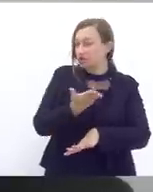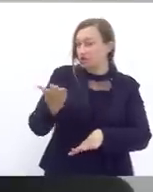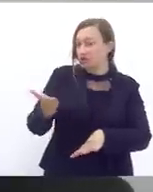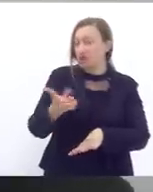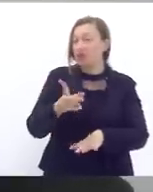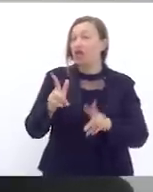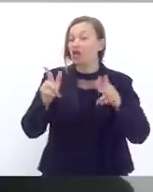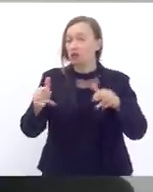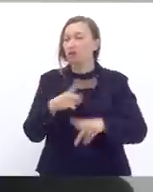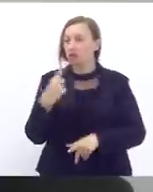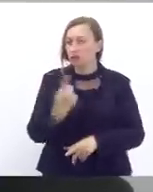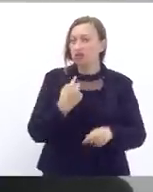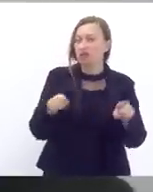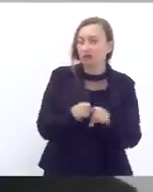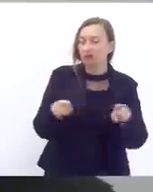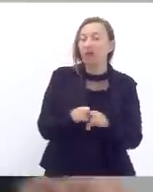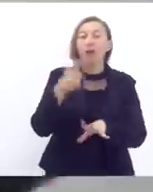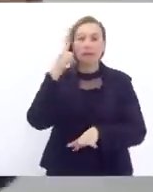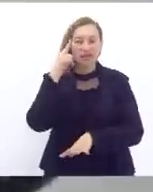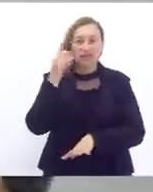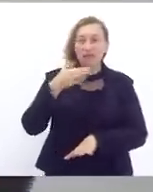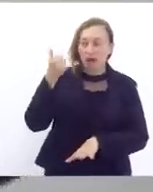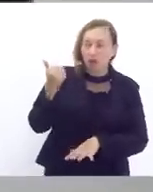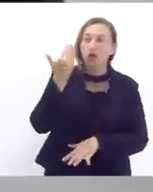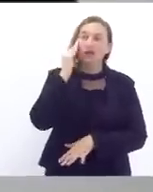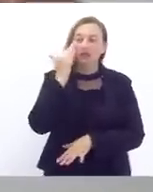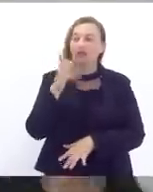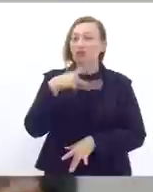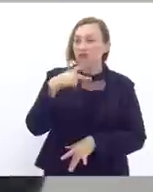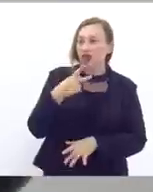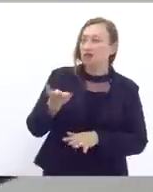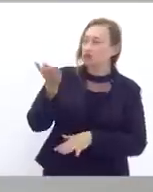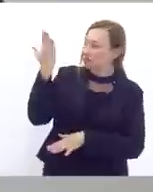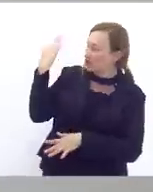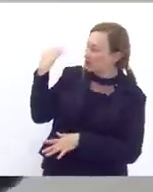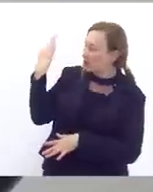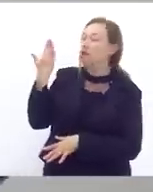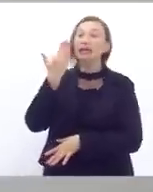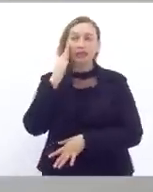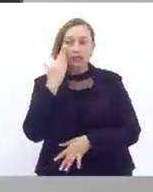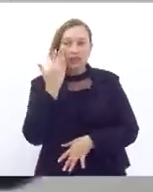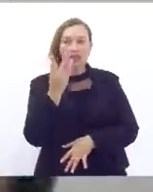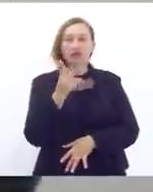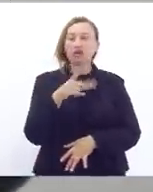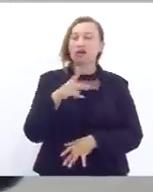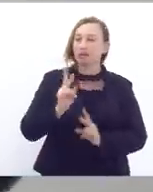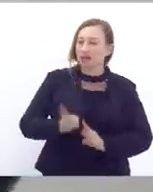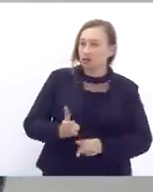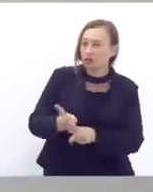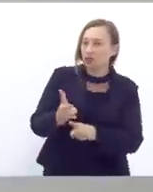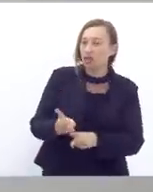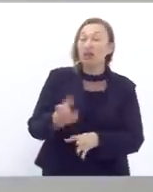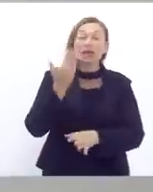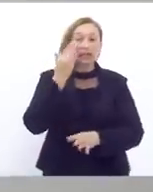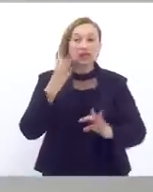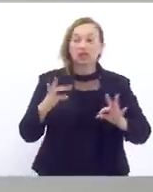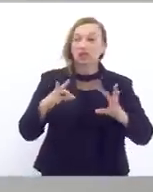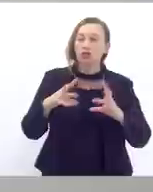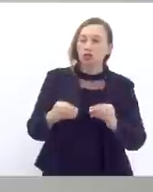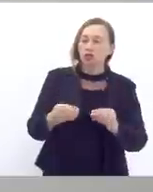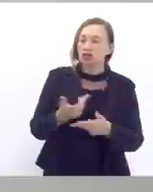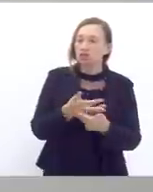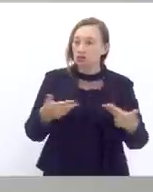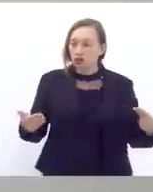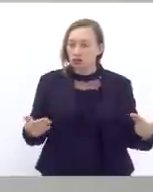então tem que ser uma coisa muito bem pensada entendo que foi falado no passado entendo que era para estar andando entendo todas essas